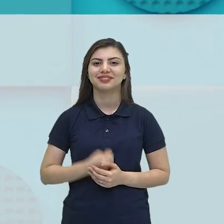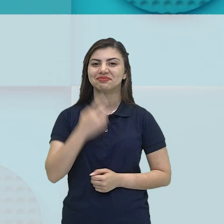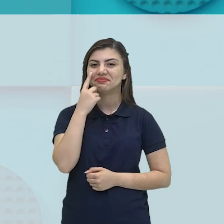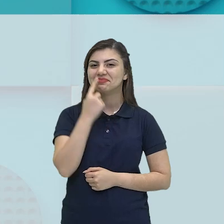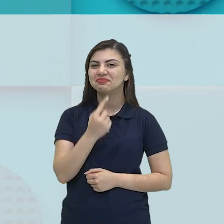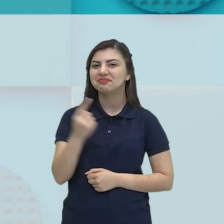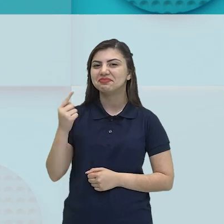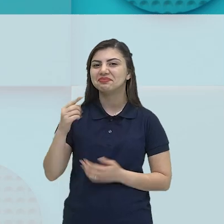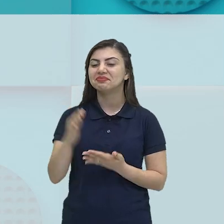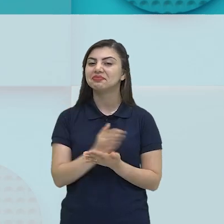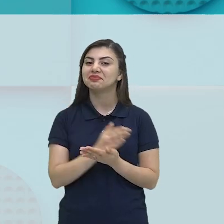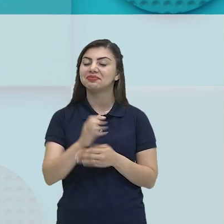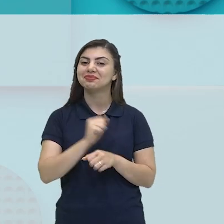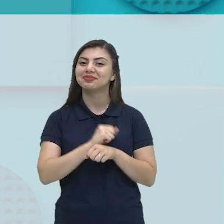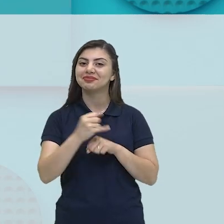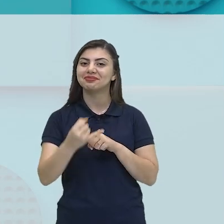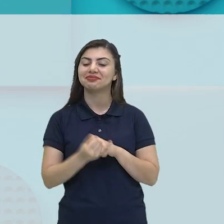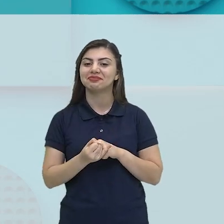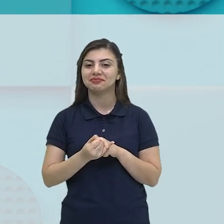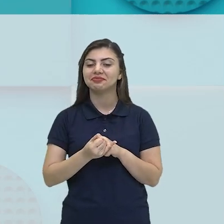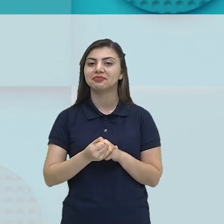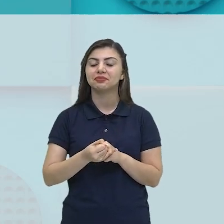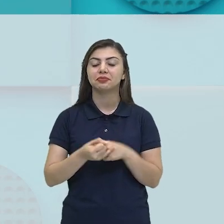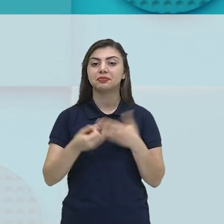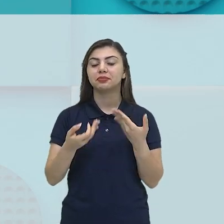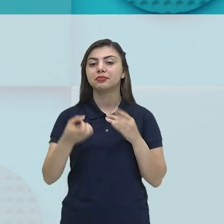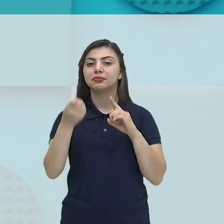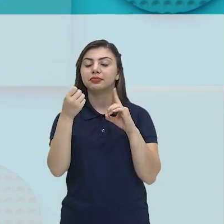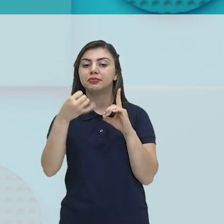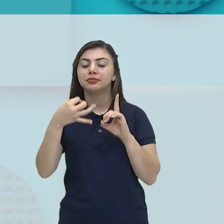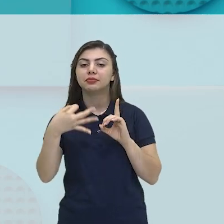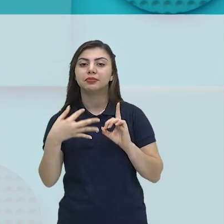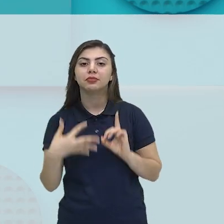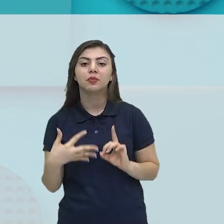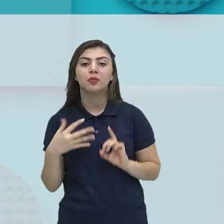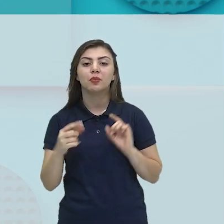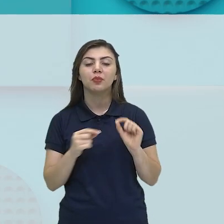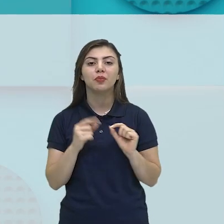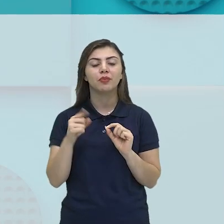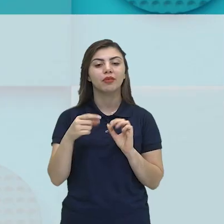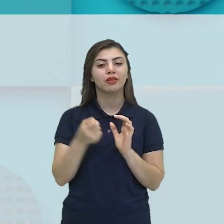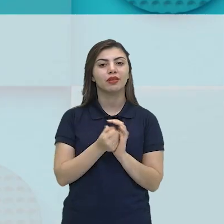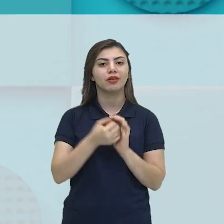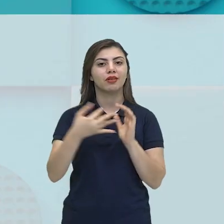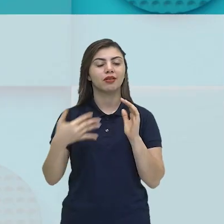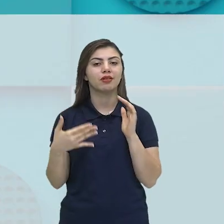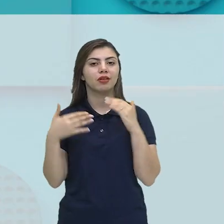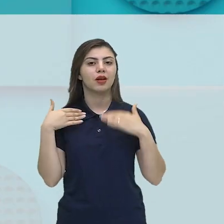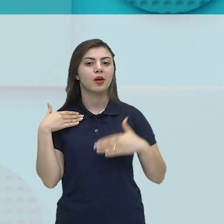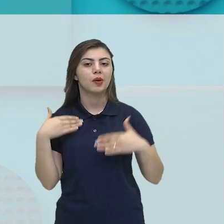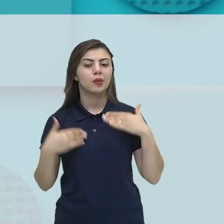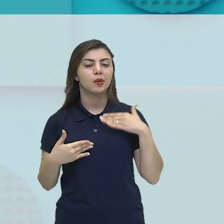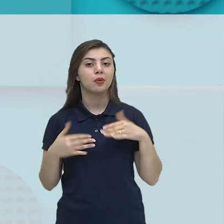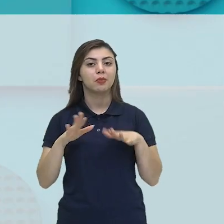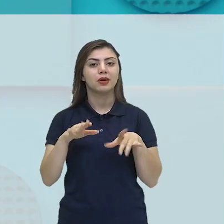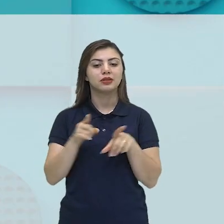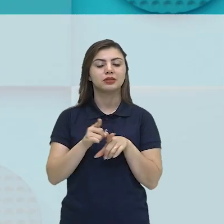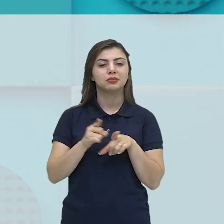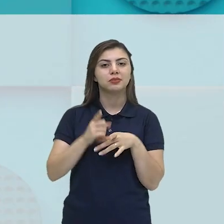Viram aí alguns adjetivos que descrevem, né, as características físicas e